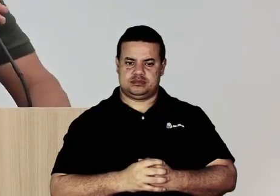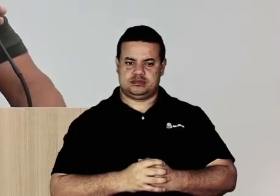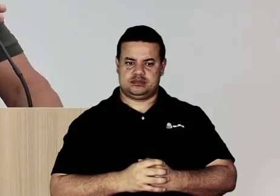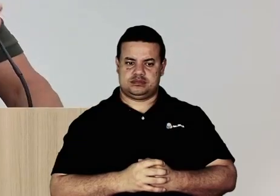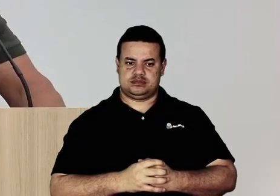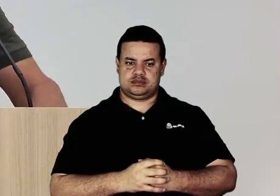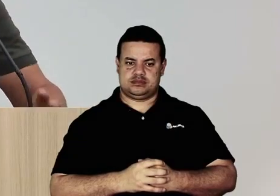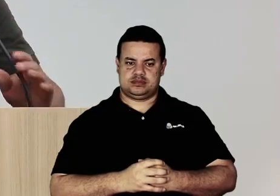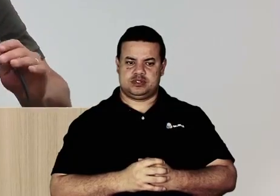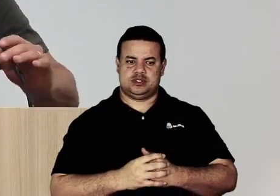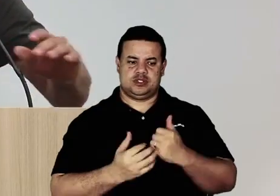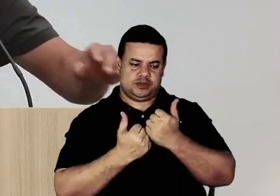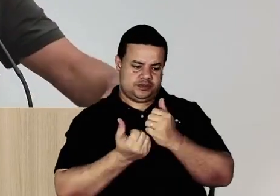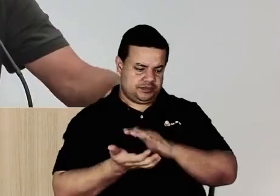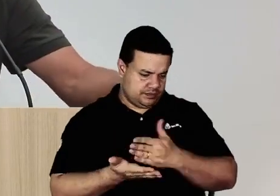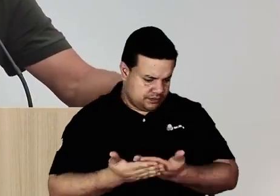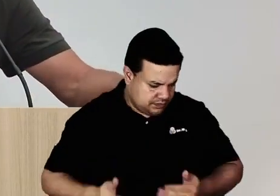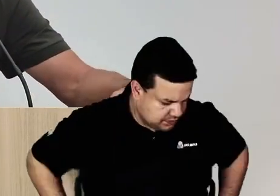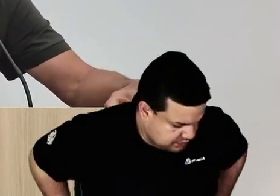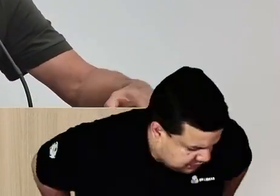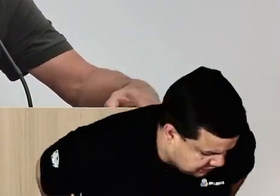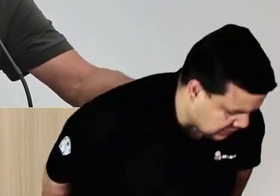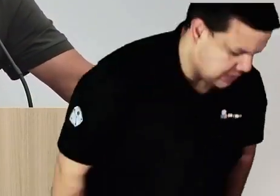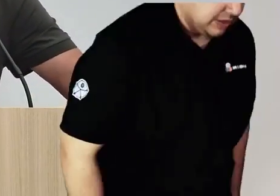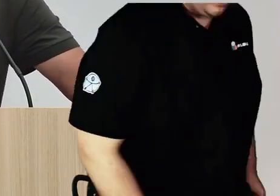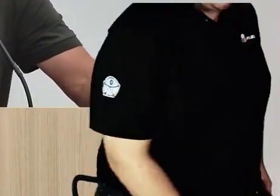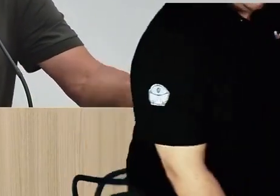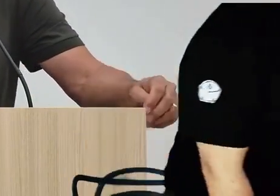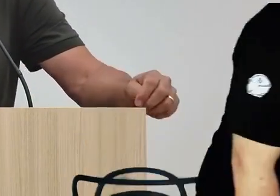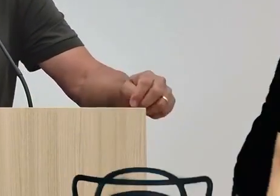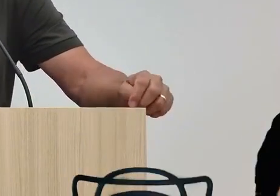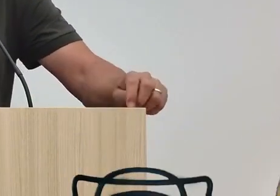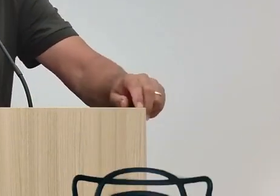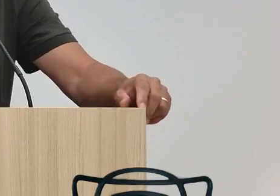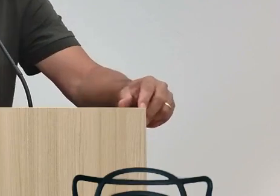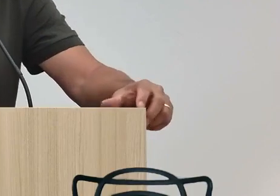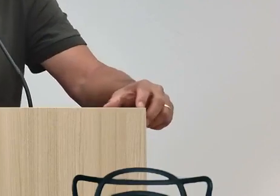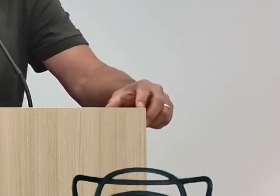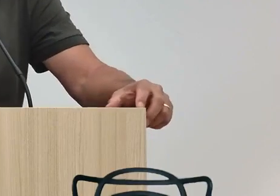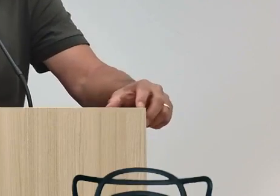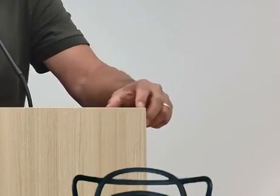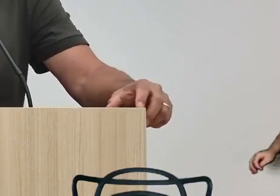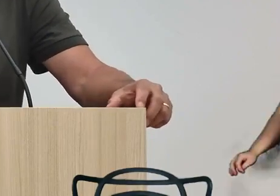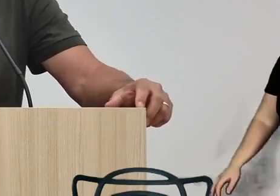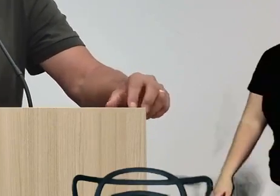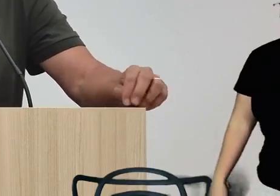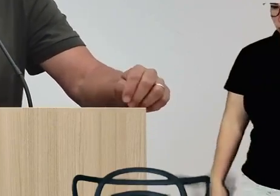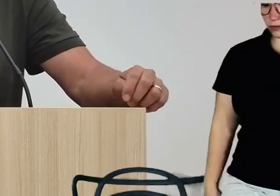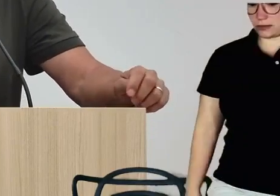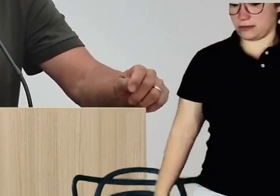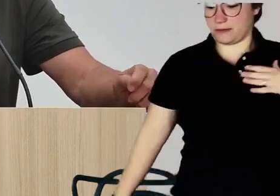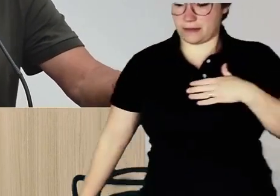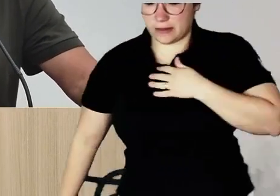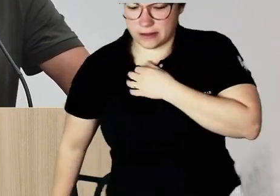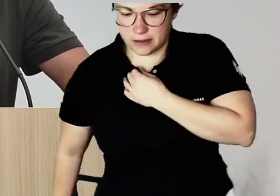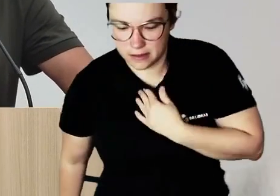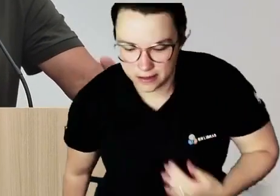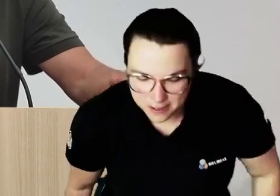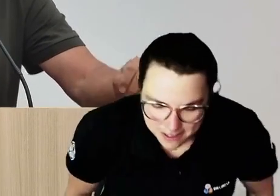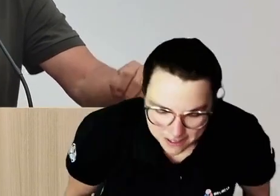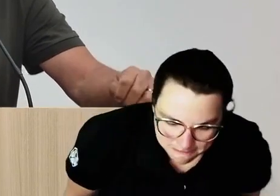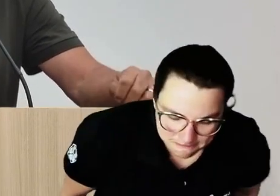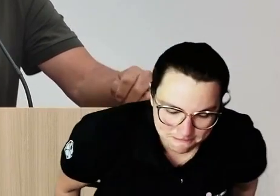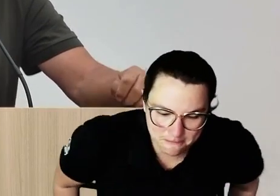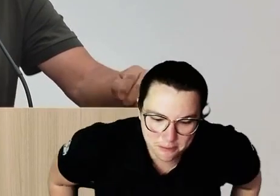Boa tarde, presidente, integrantes da mesa, vereadores, público que nos prestigia com a sua